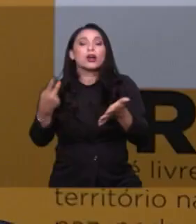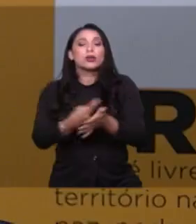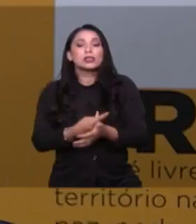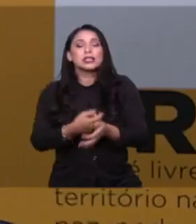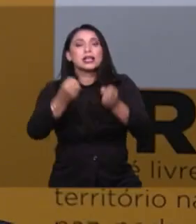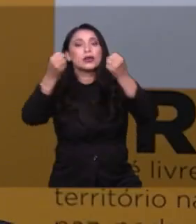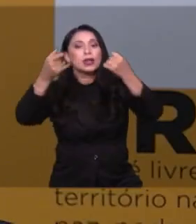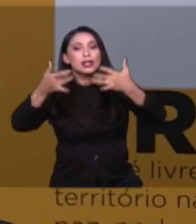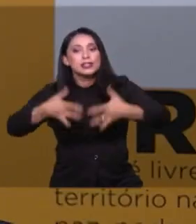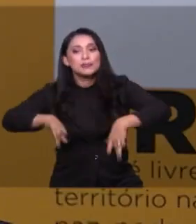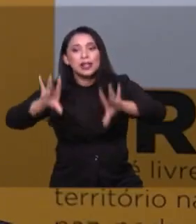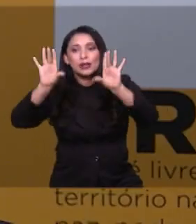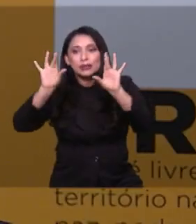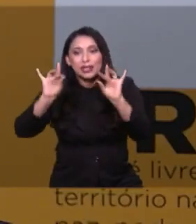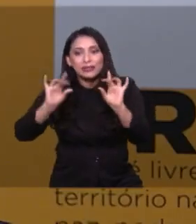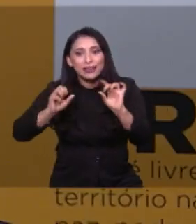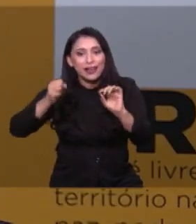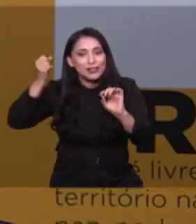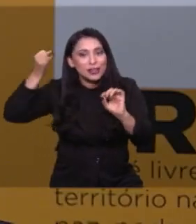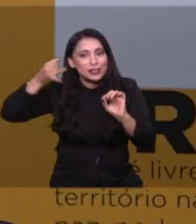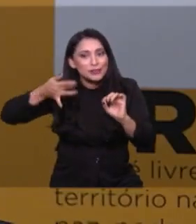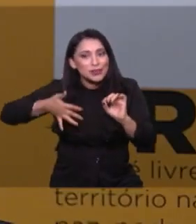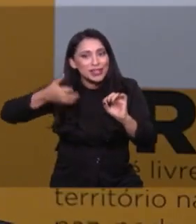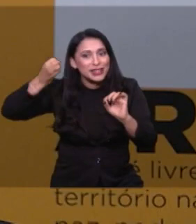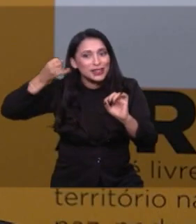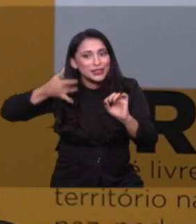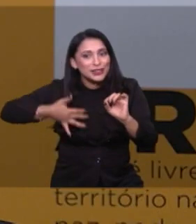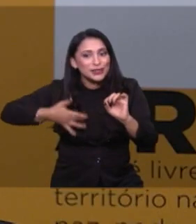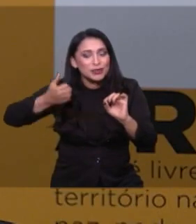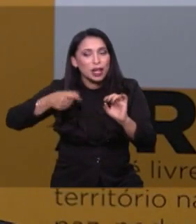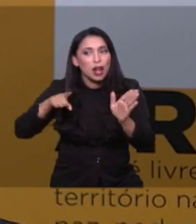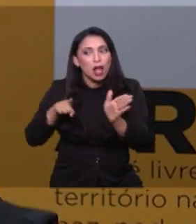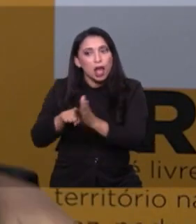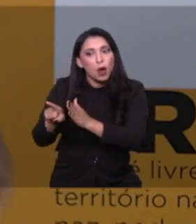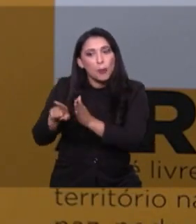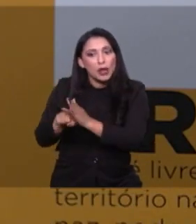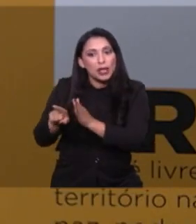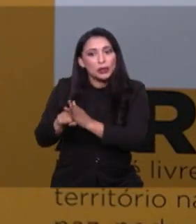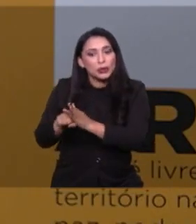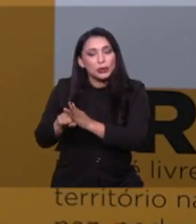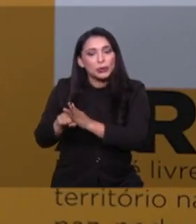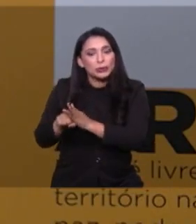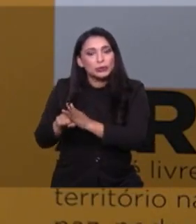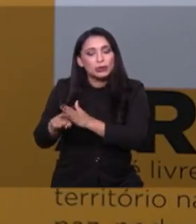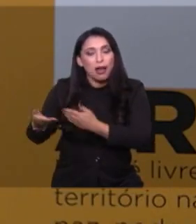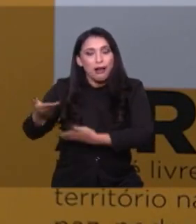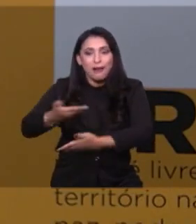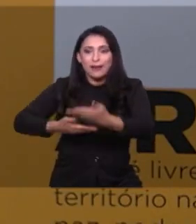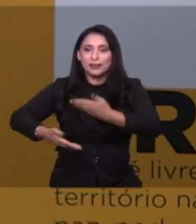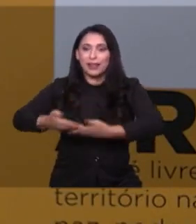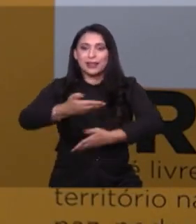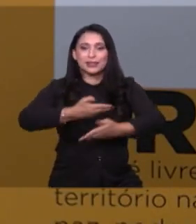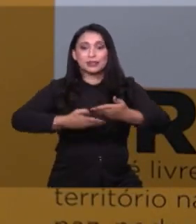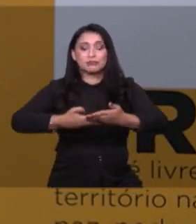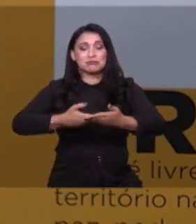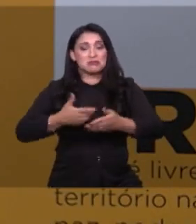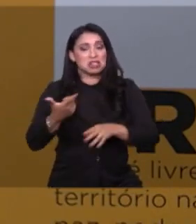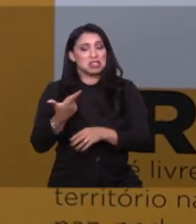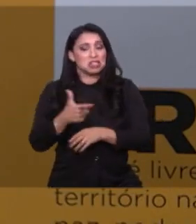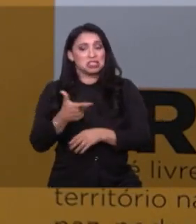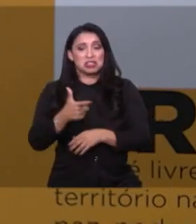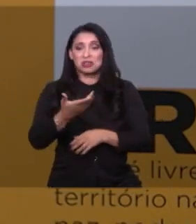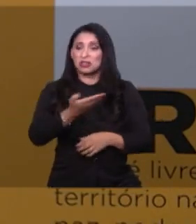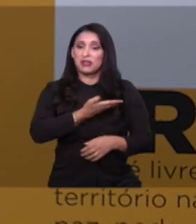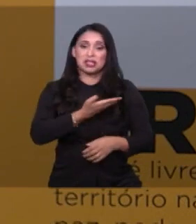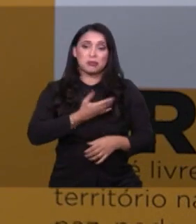acontecendo isso, está acontecendo isso. Aí eu vou perguntar, aí eu consigo interagir. Mas se eles não